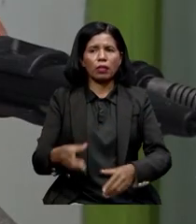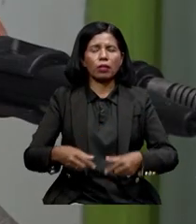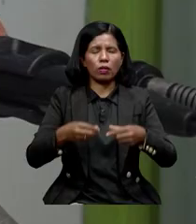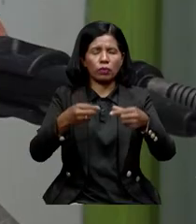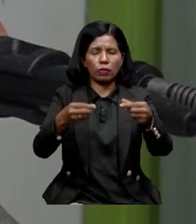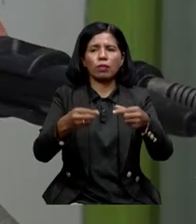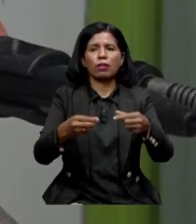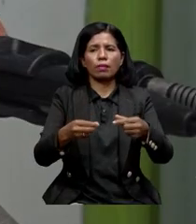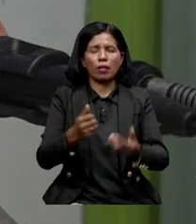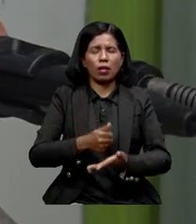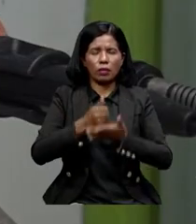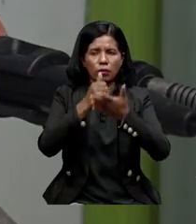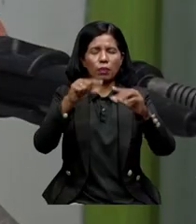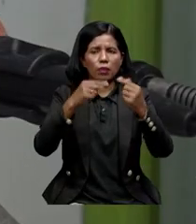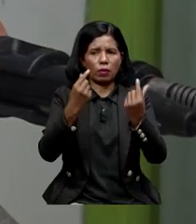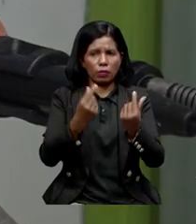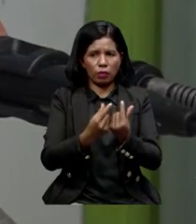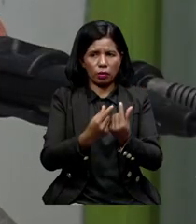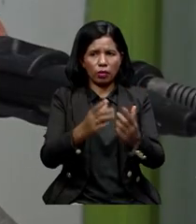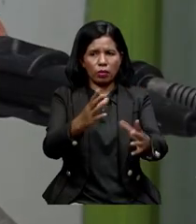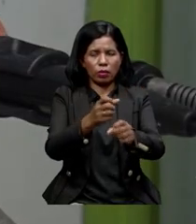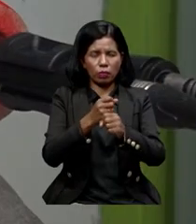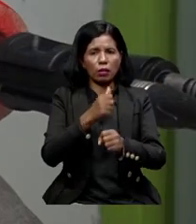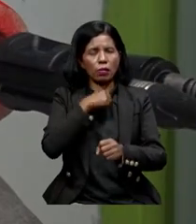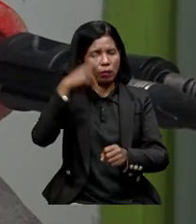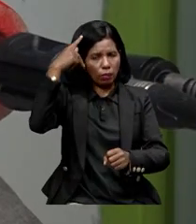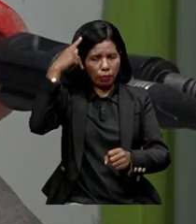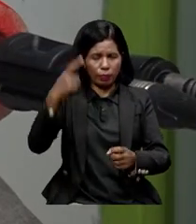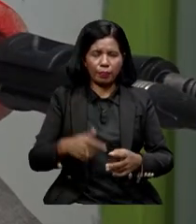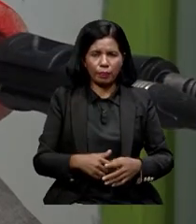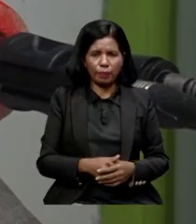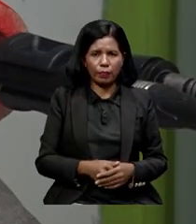fornecer apoio para a equipa nem bem a gato simão santo de papanyan